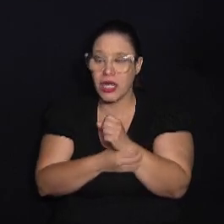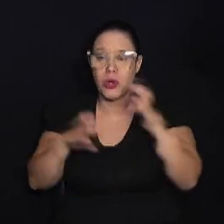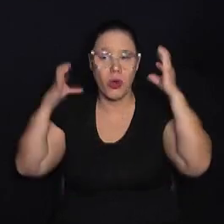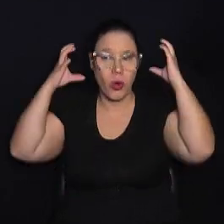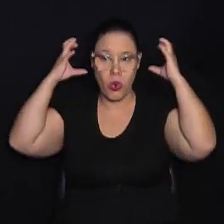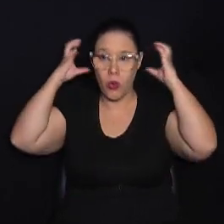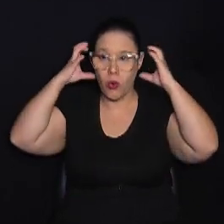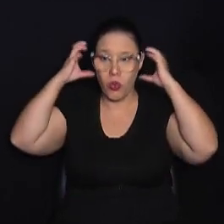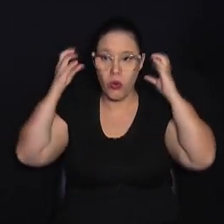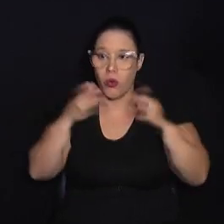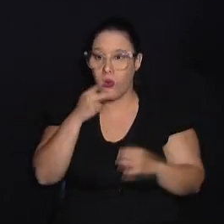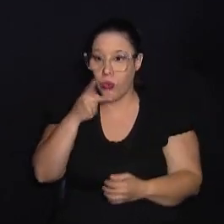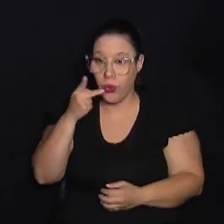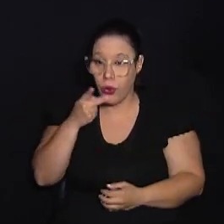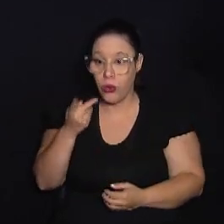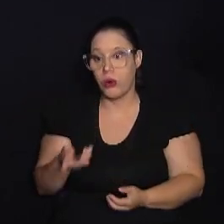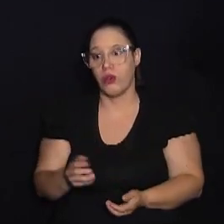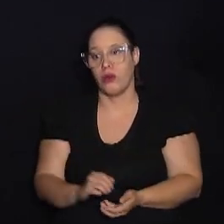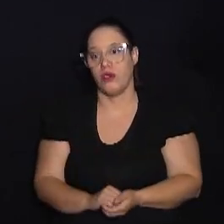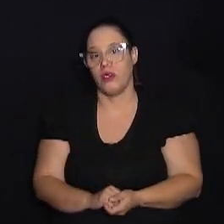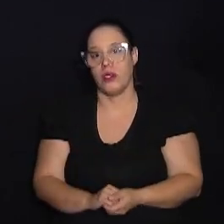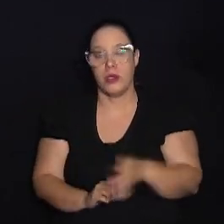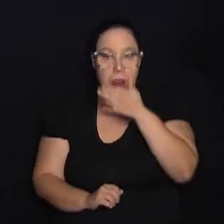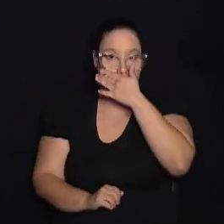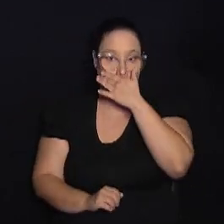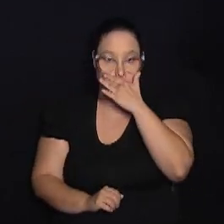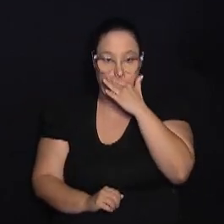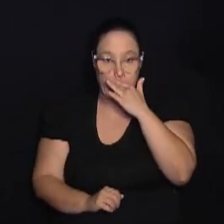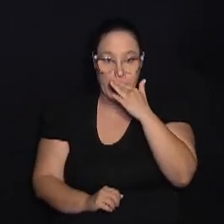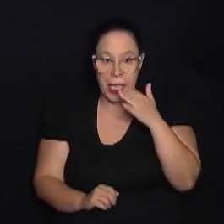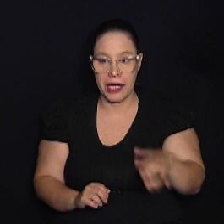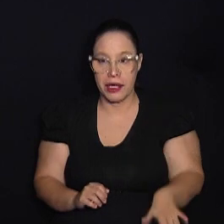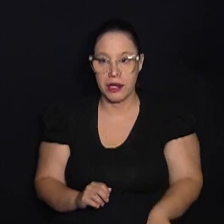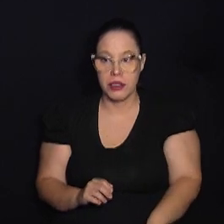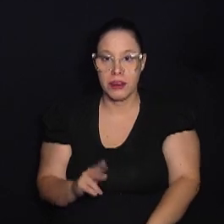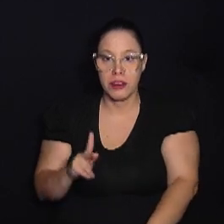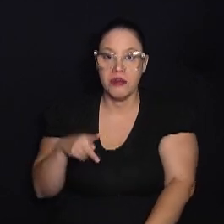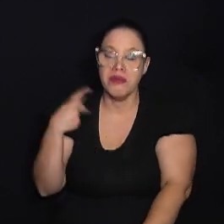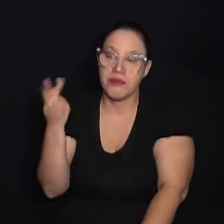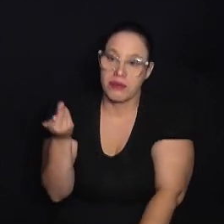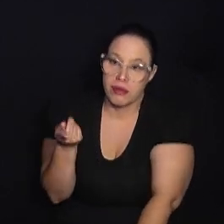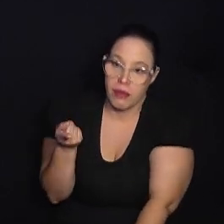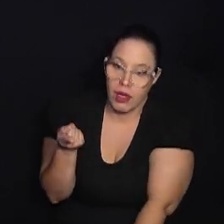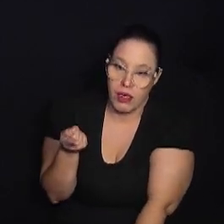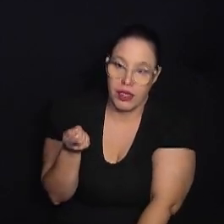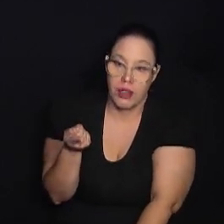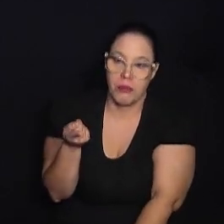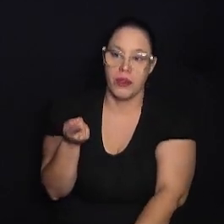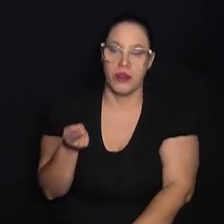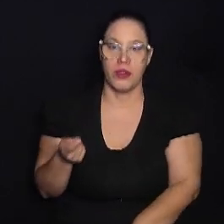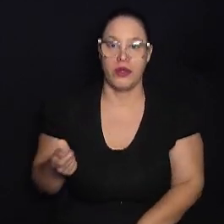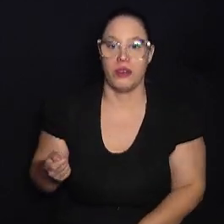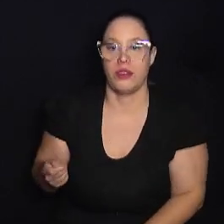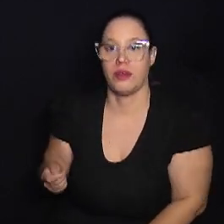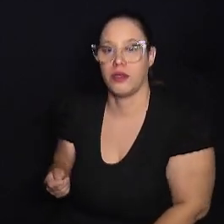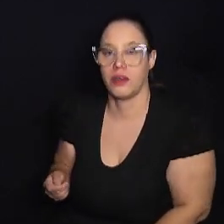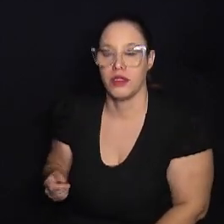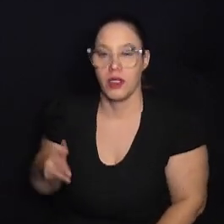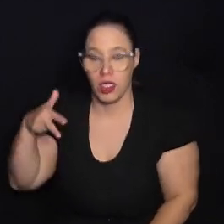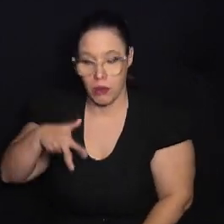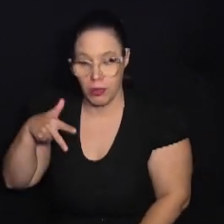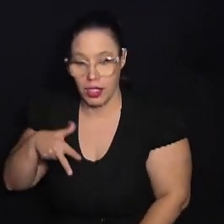porque depois de ter pensado em passar, o paciente vai ter que se readaptar à vida normal com as sequelas que ficaram do